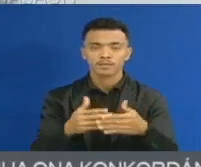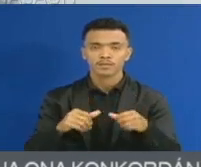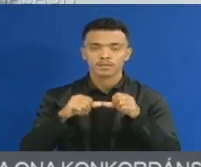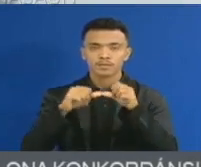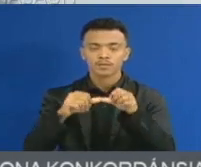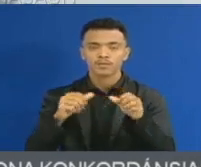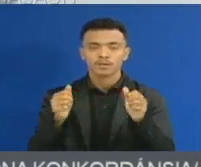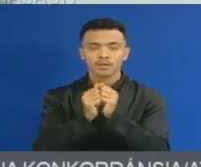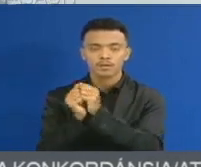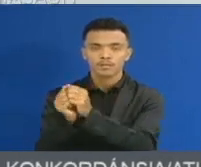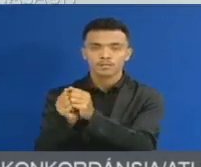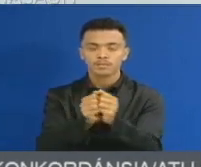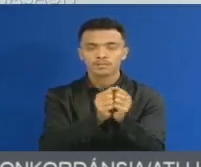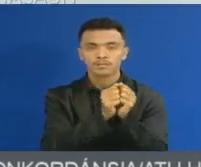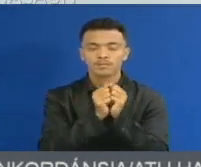Rodi Hametin,